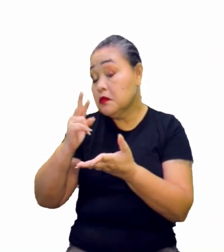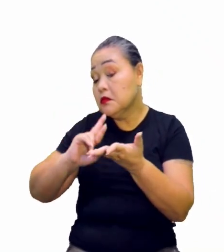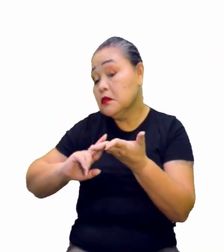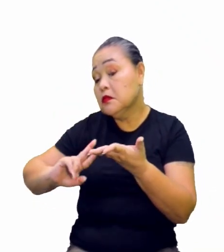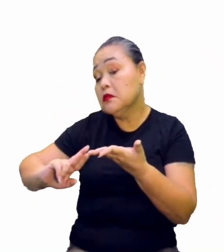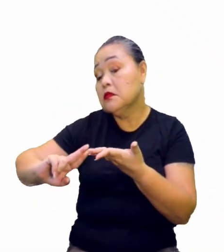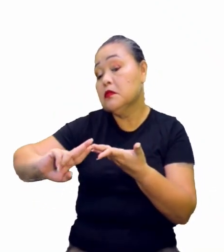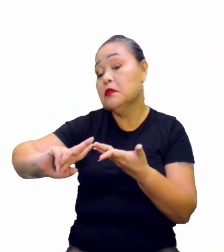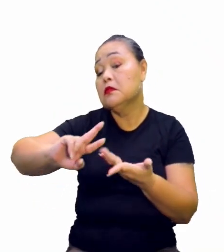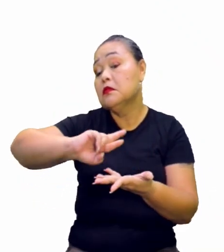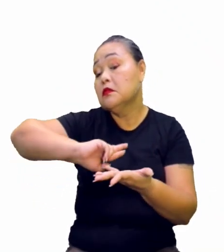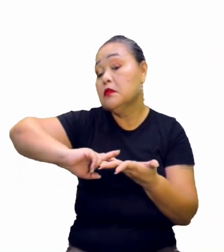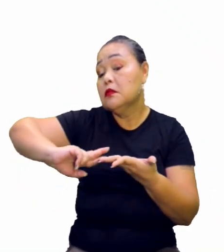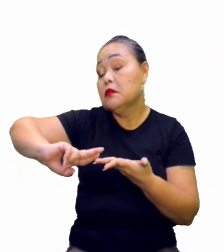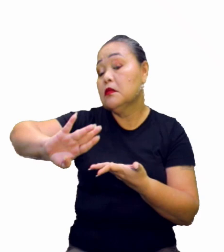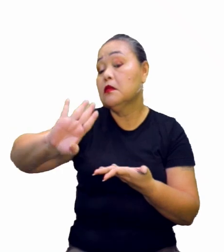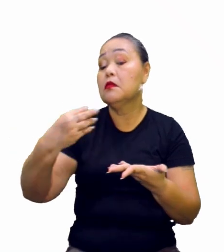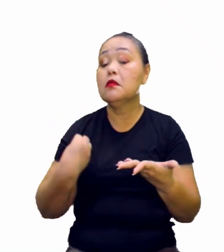Então, pessoal,